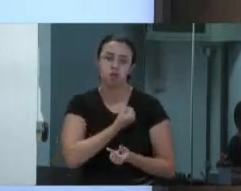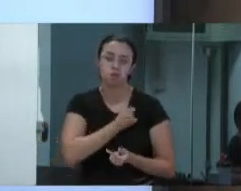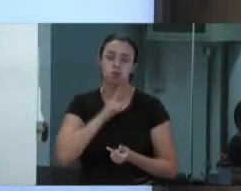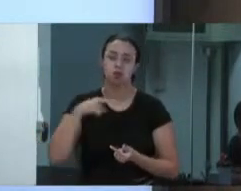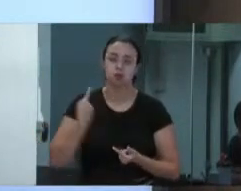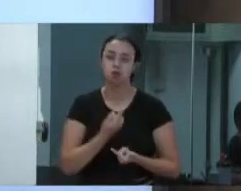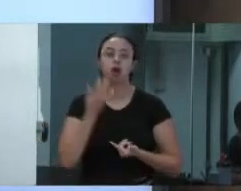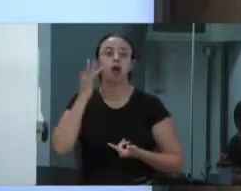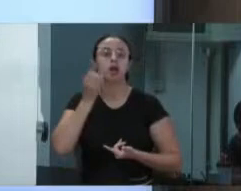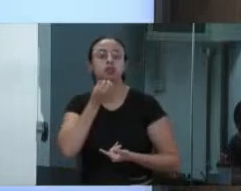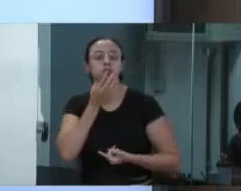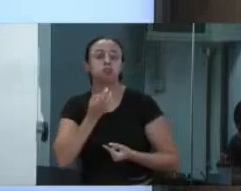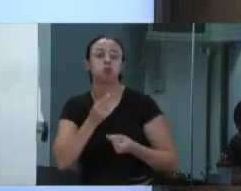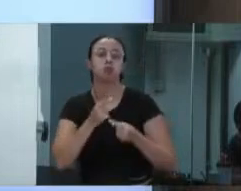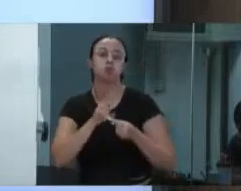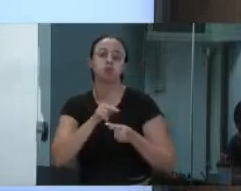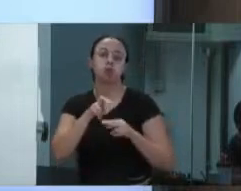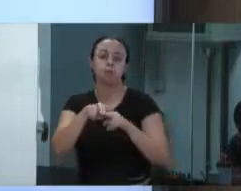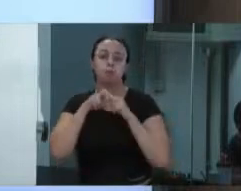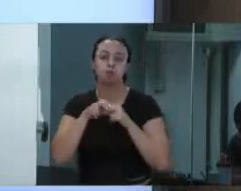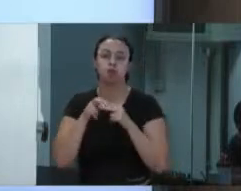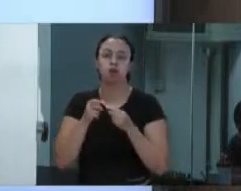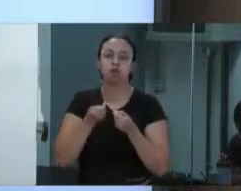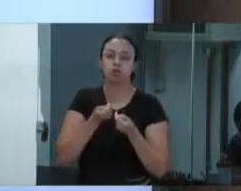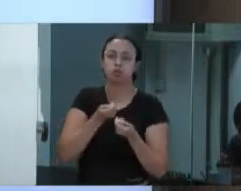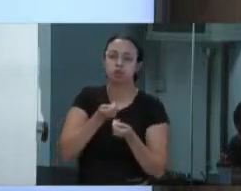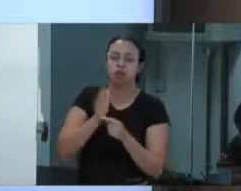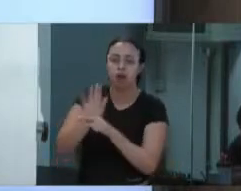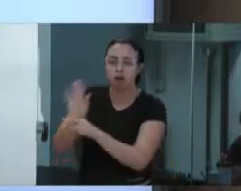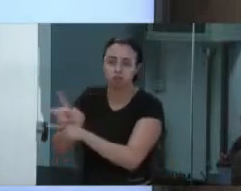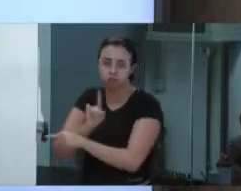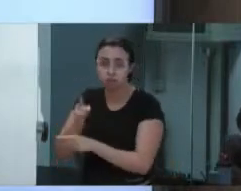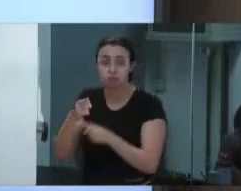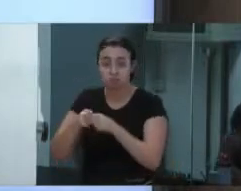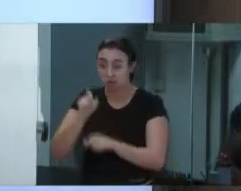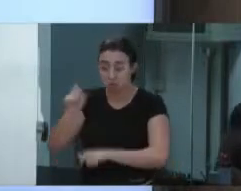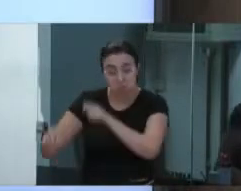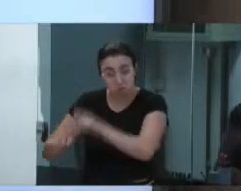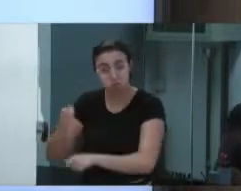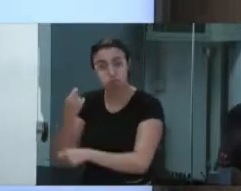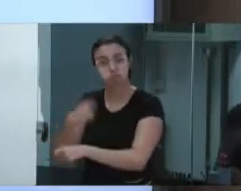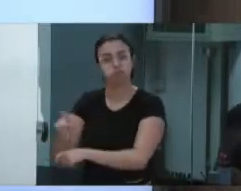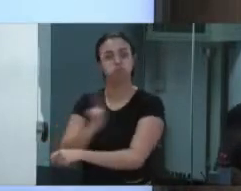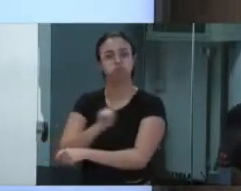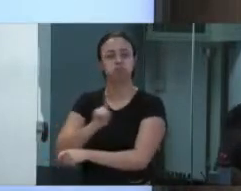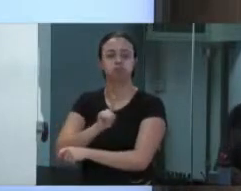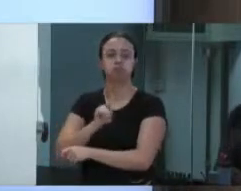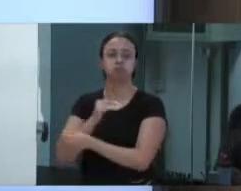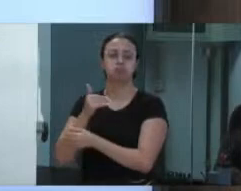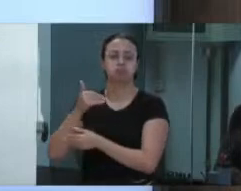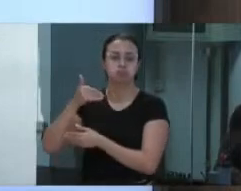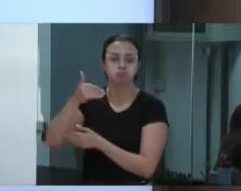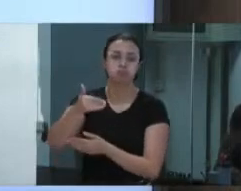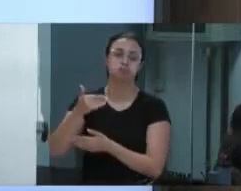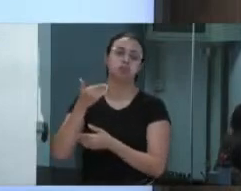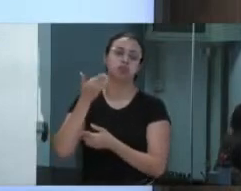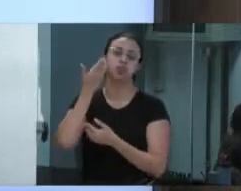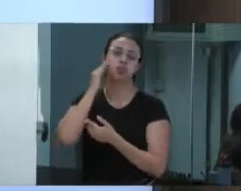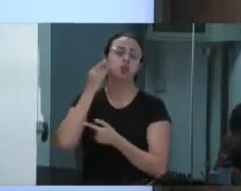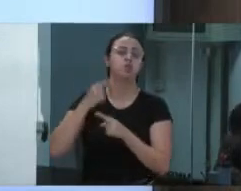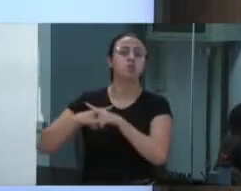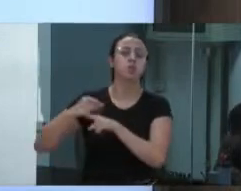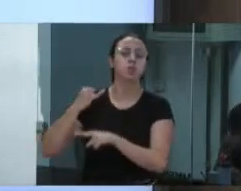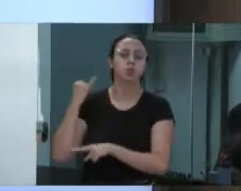não por falta de oferta, mas por falta de demanda nos próprios serviços. Né, e aí os senhores vão entender um pouquinho à frente, né, a importância